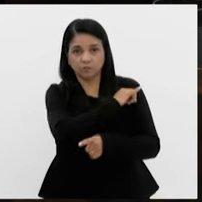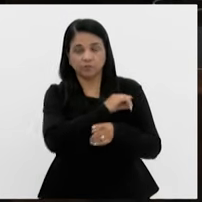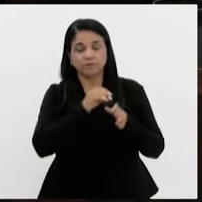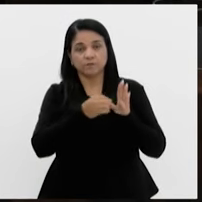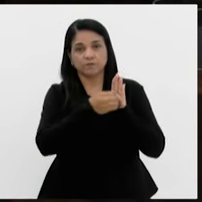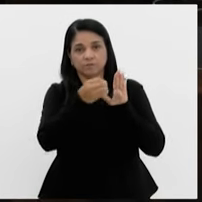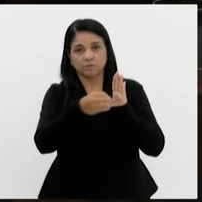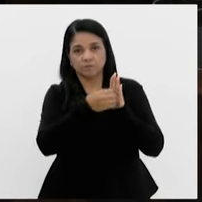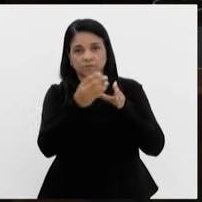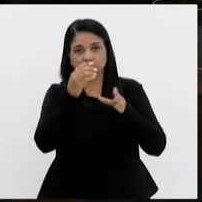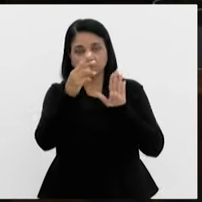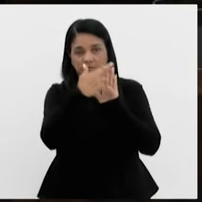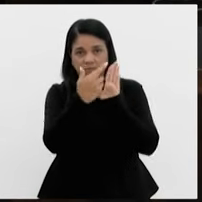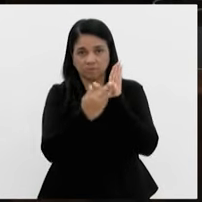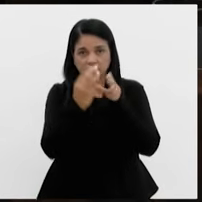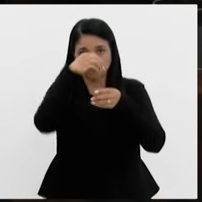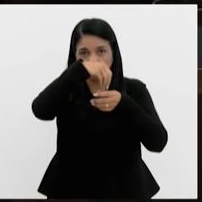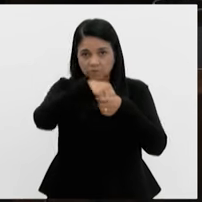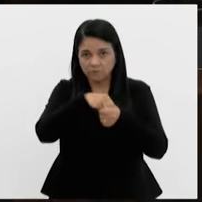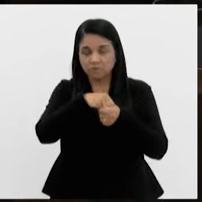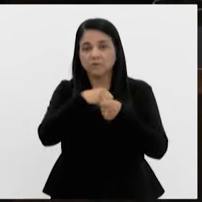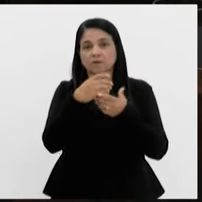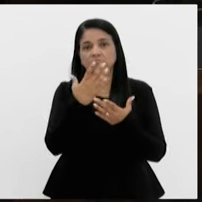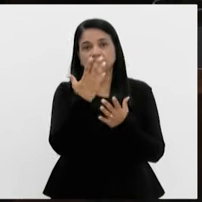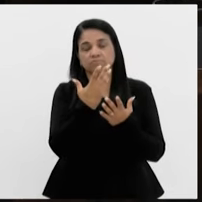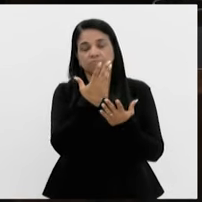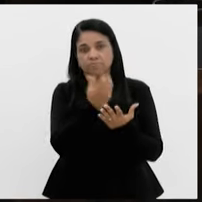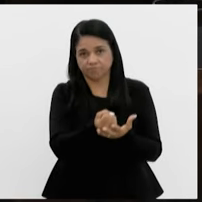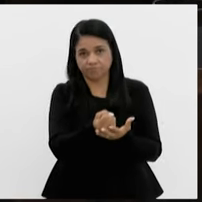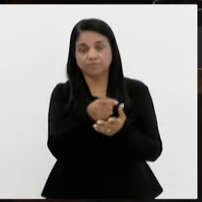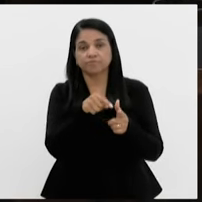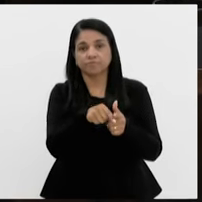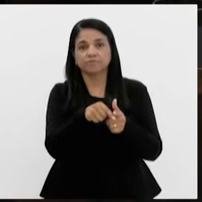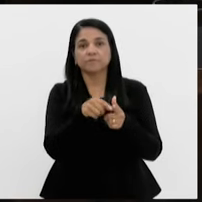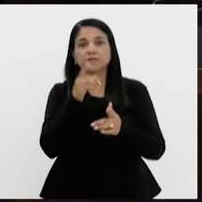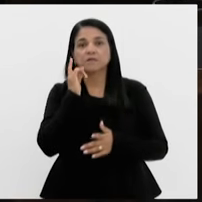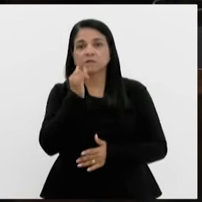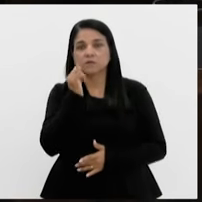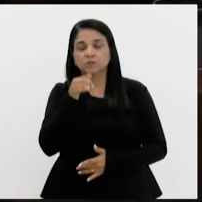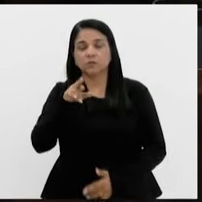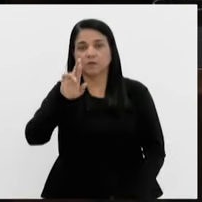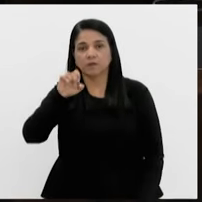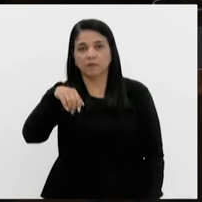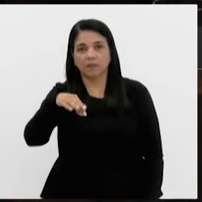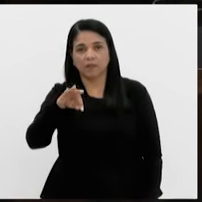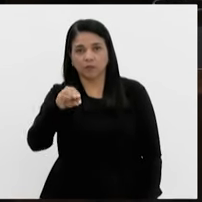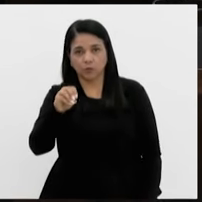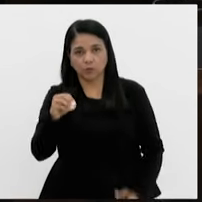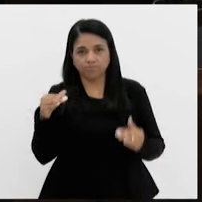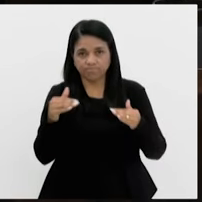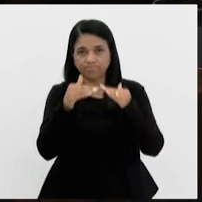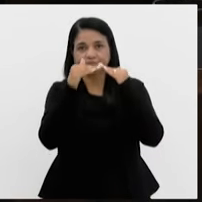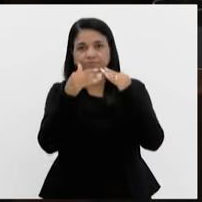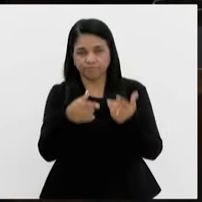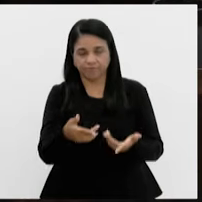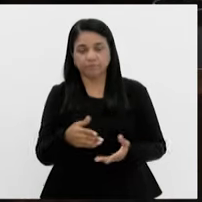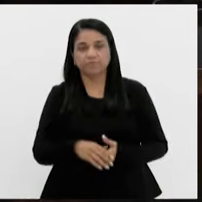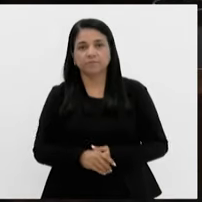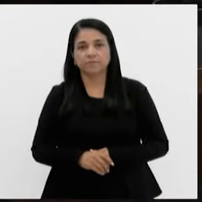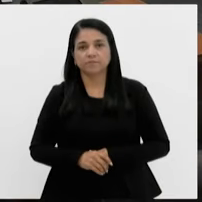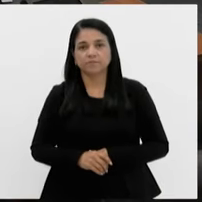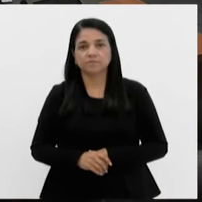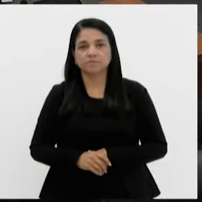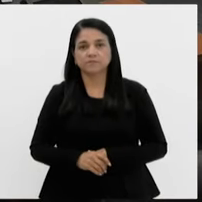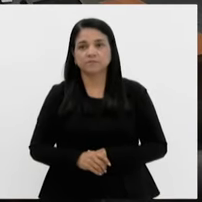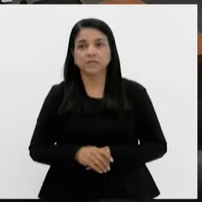proposições externas favorável relator Deputado Renato Miranda em discussão presidente